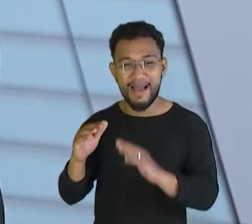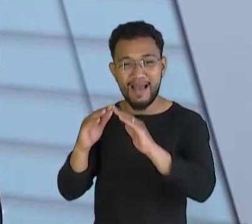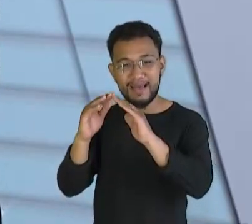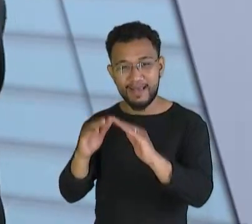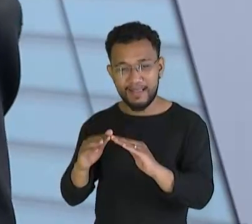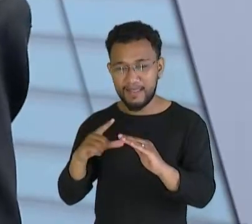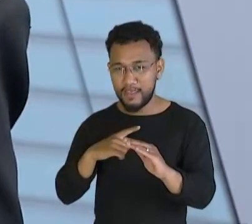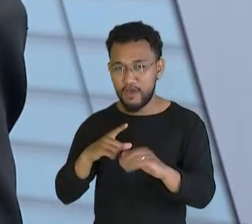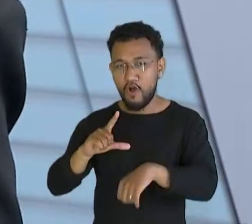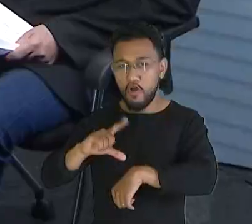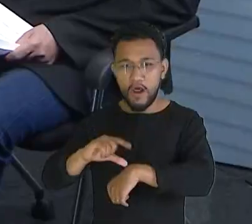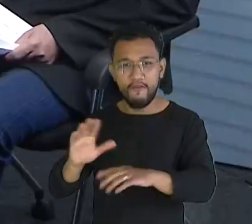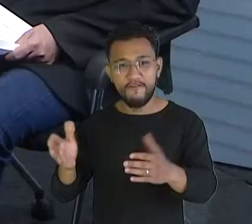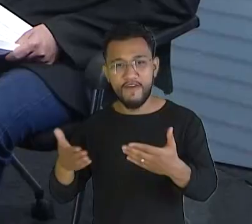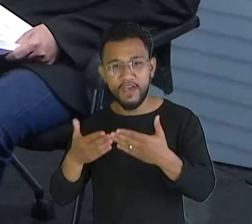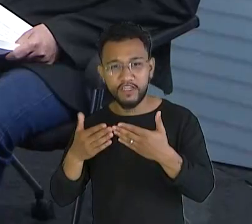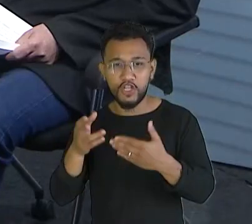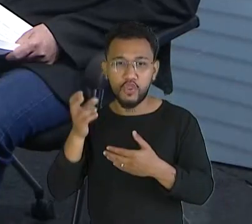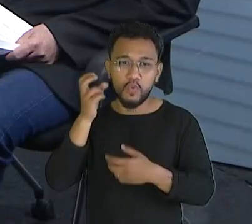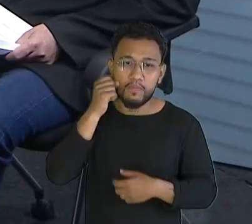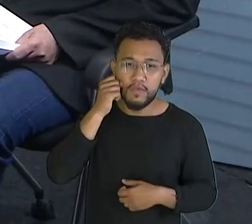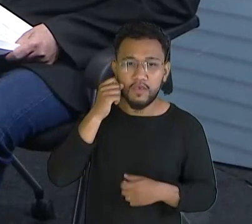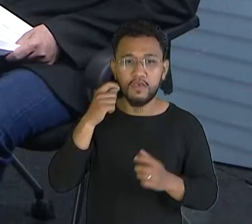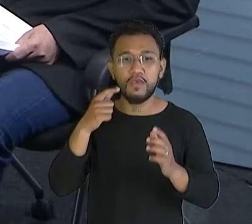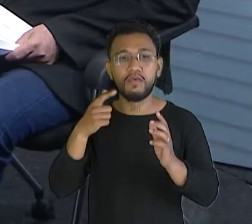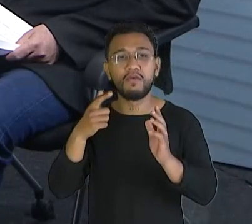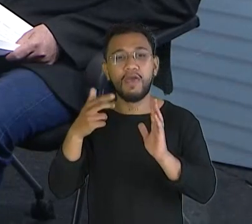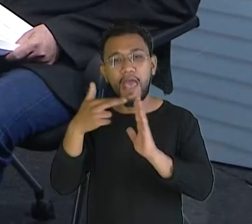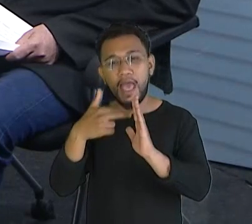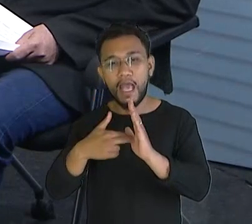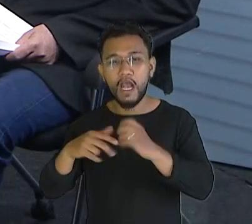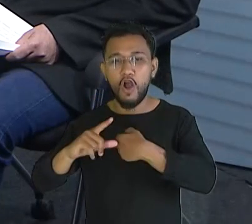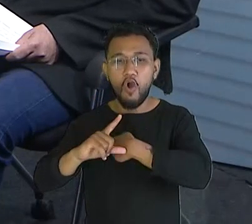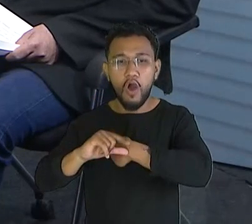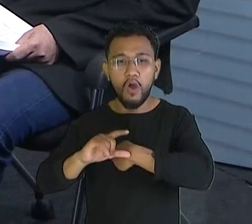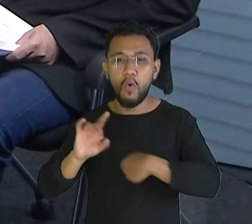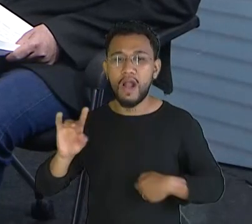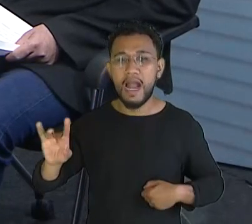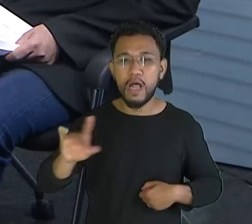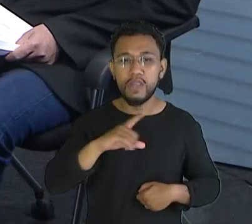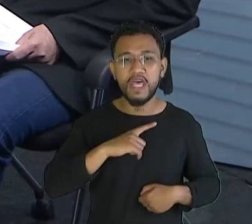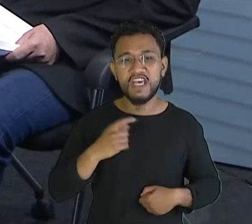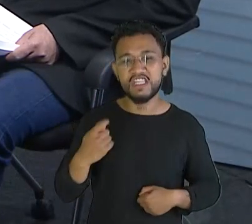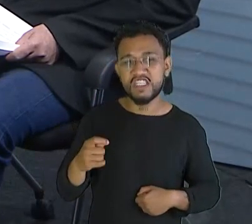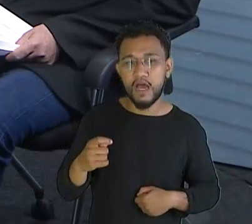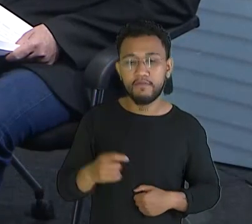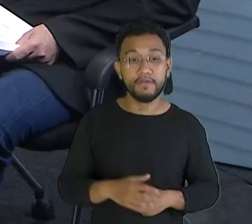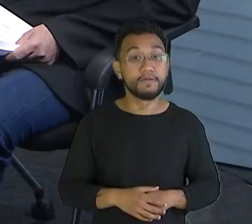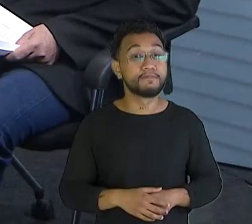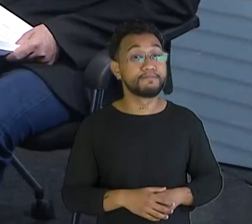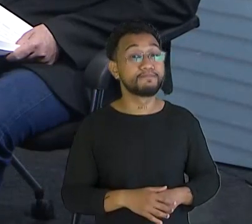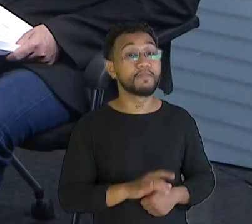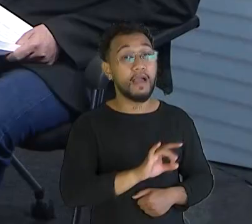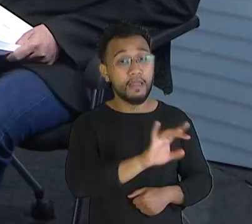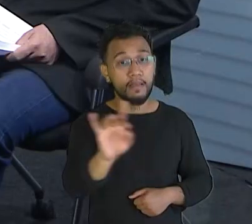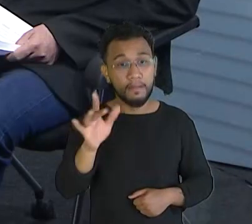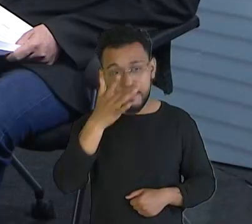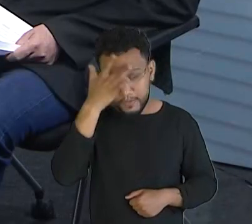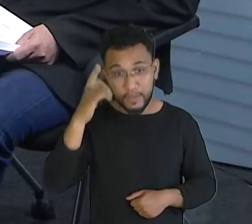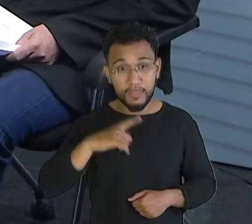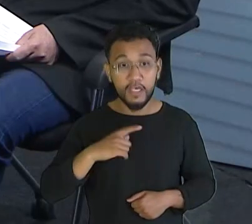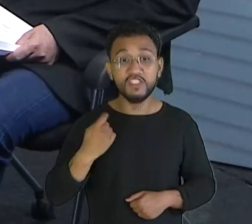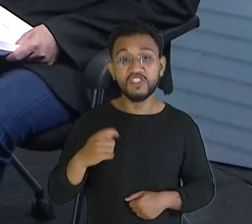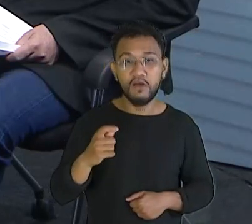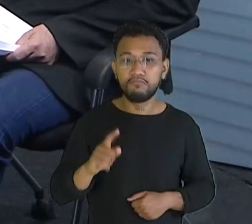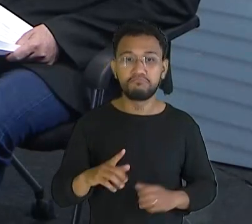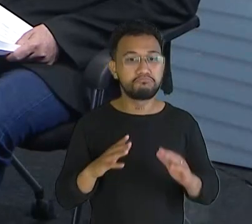hora para fechar? A dormida? Cada um tem uma chave? Como é que é esse negócio? Cada pessoa tem uma chave, funciona como uma